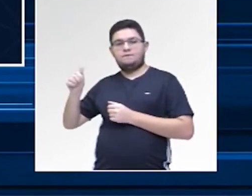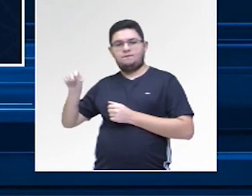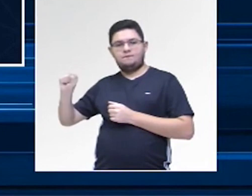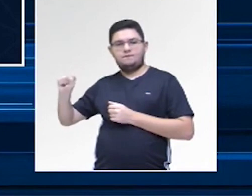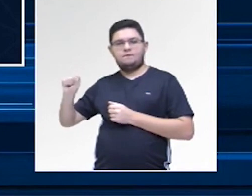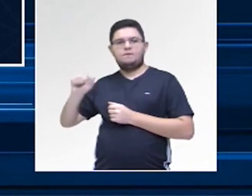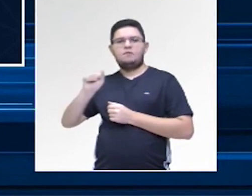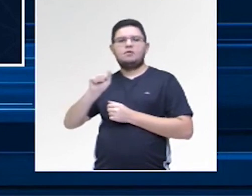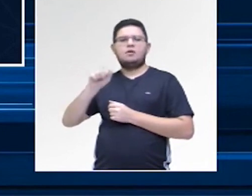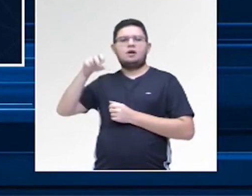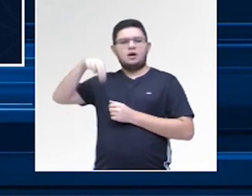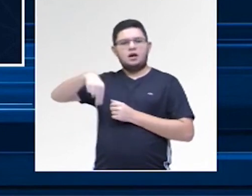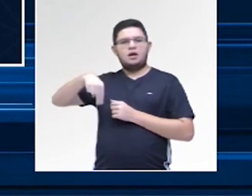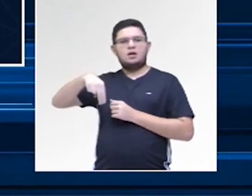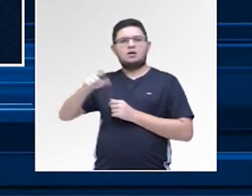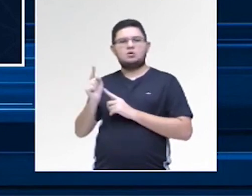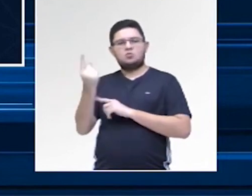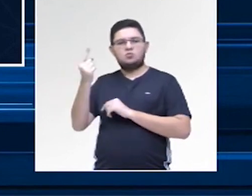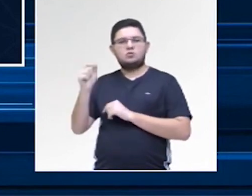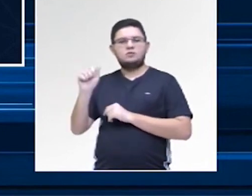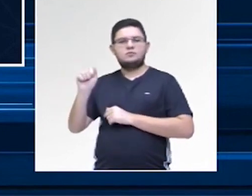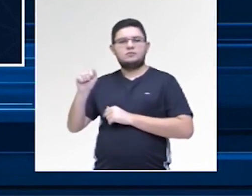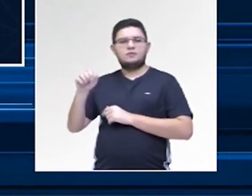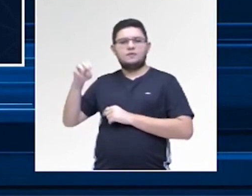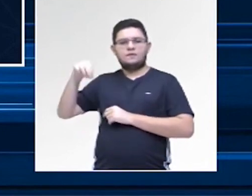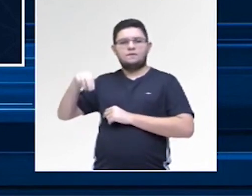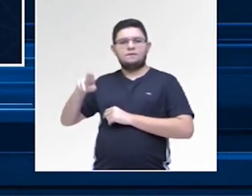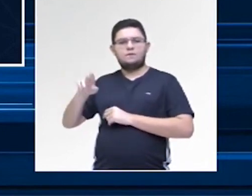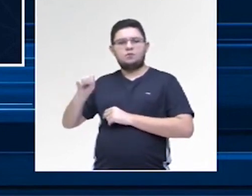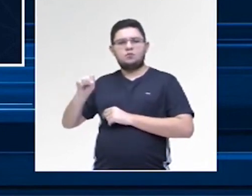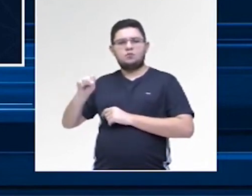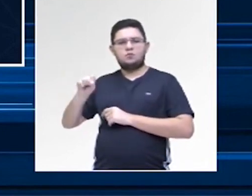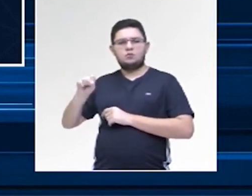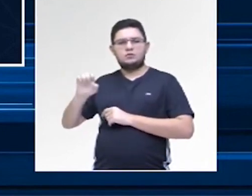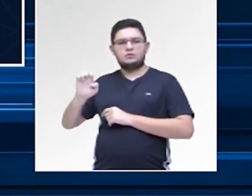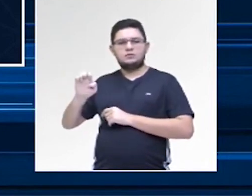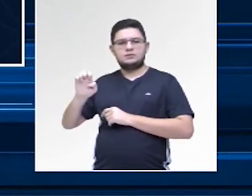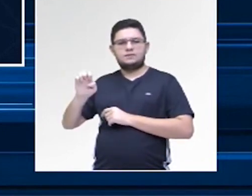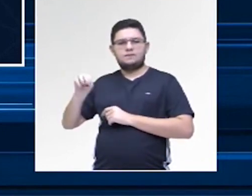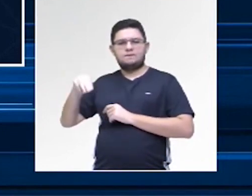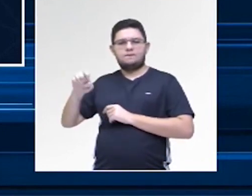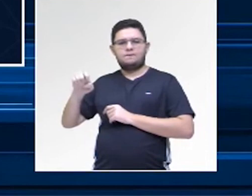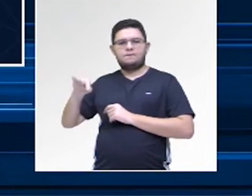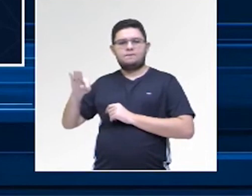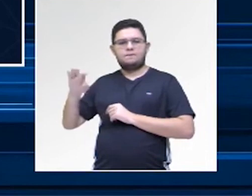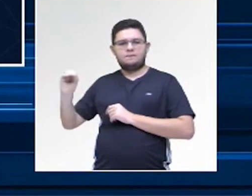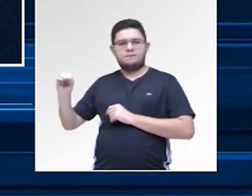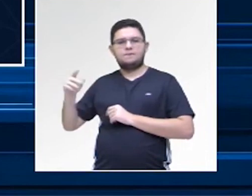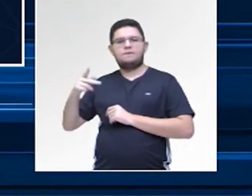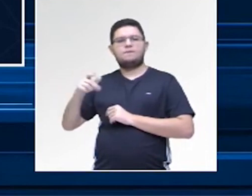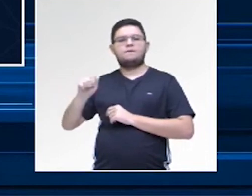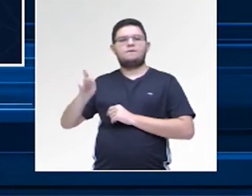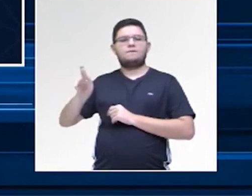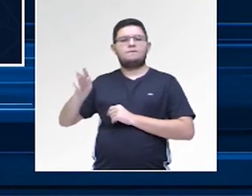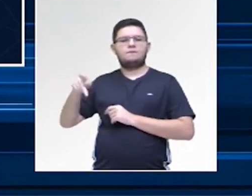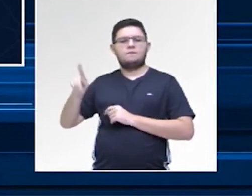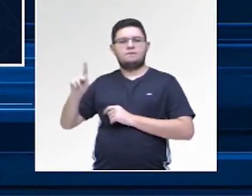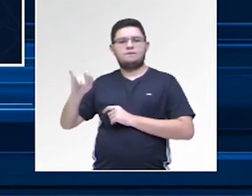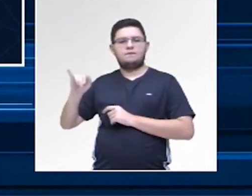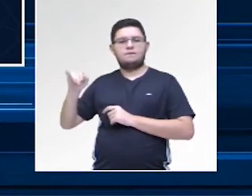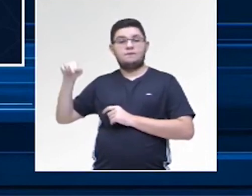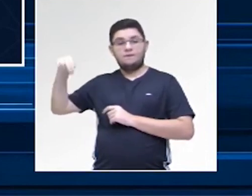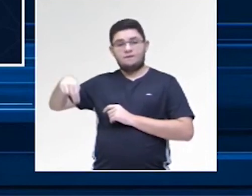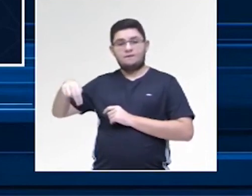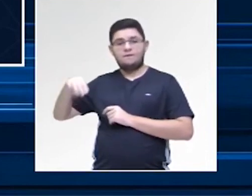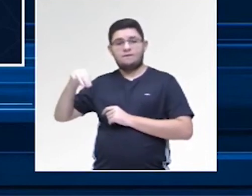é o vocabulário que nós aprendemos hoje, amusement park, parque de diversões em Manhattan, é o complemento,